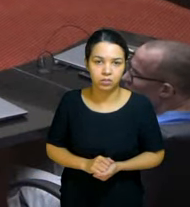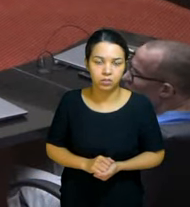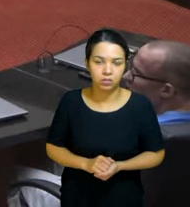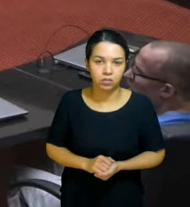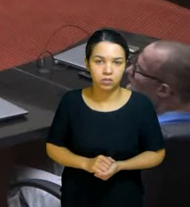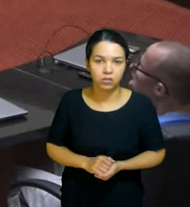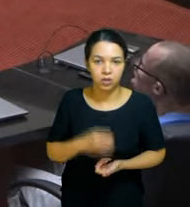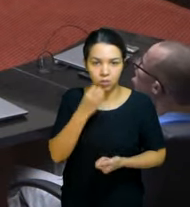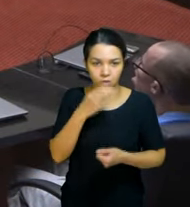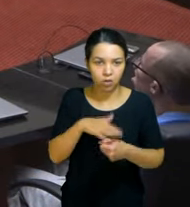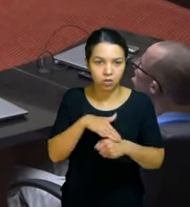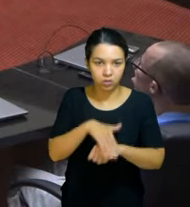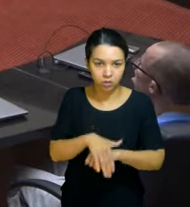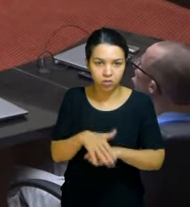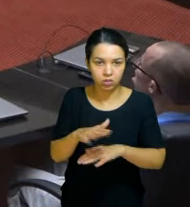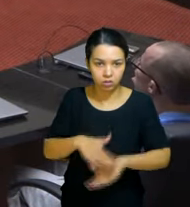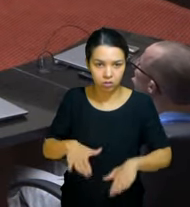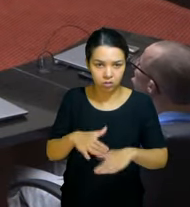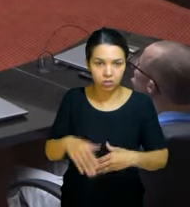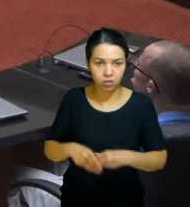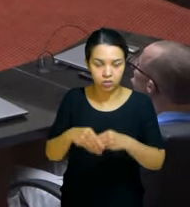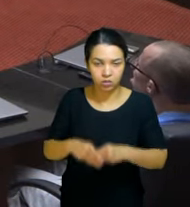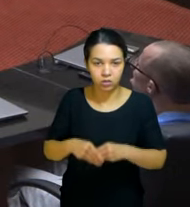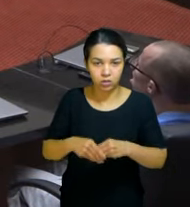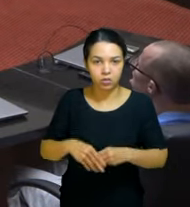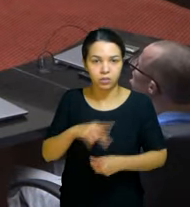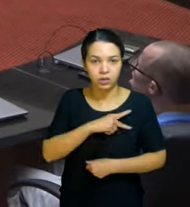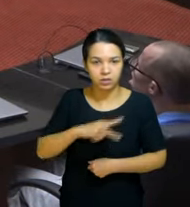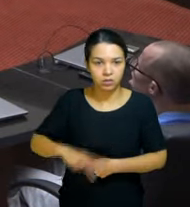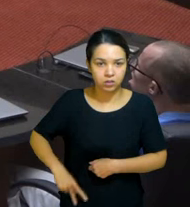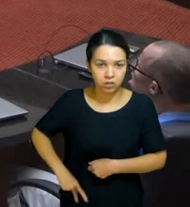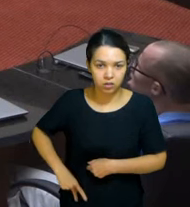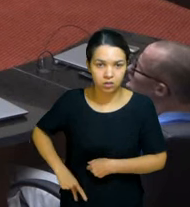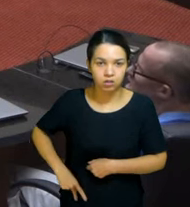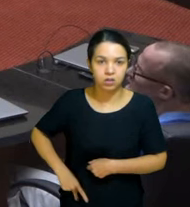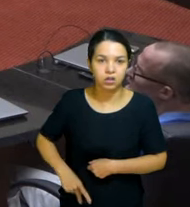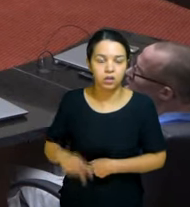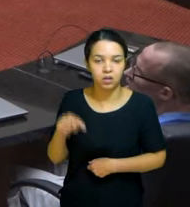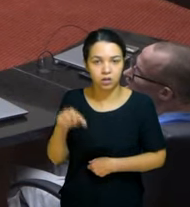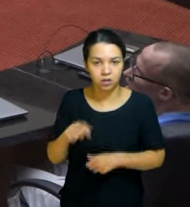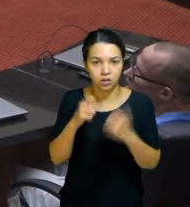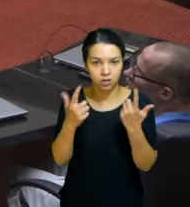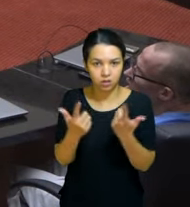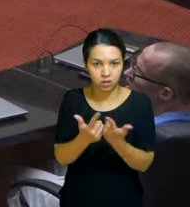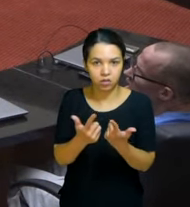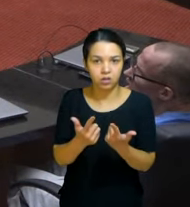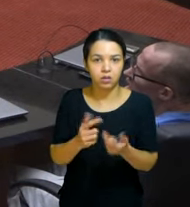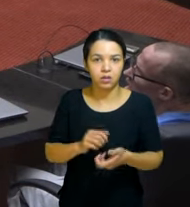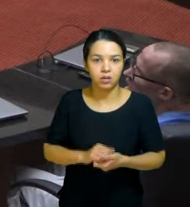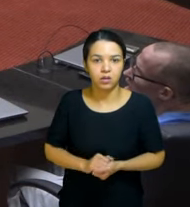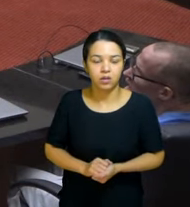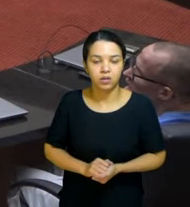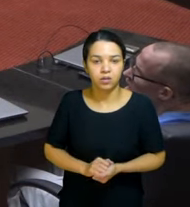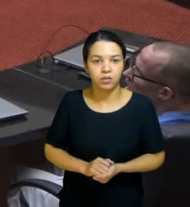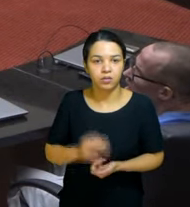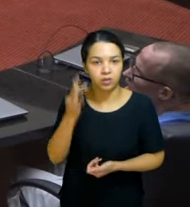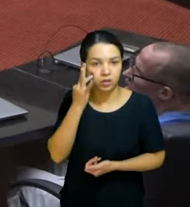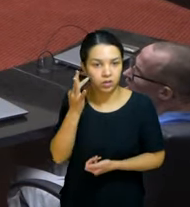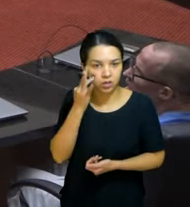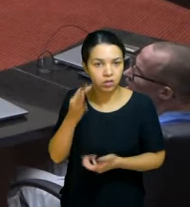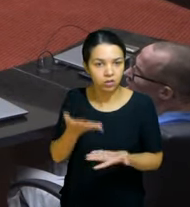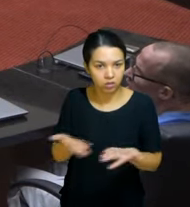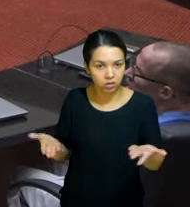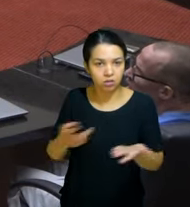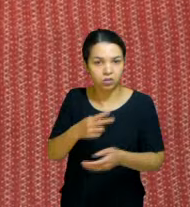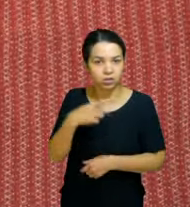Boa noite a todos. Cumprimento o presidente da Casa, Fernando Krelling. Cumprimento a todos os deputados, ao nosso presidente